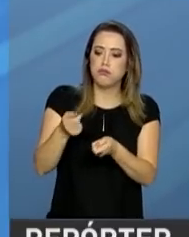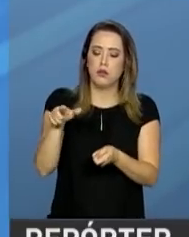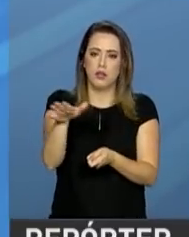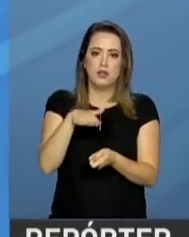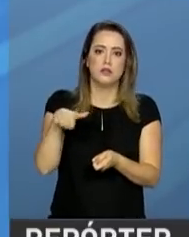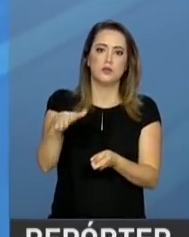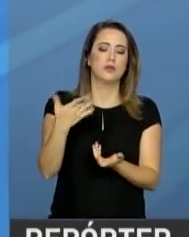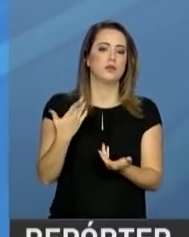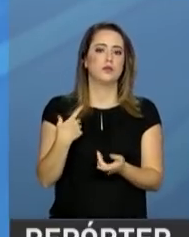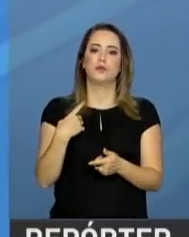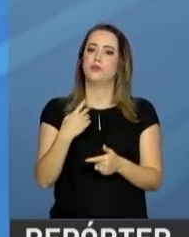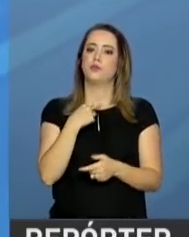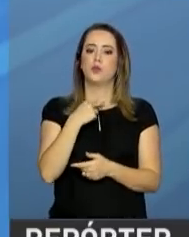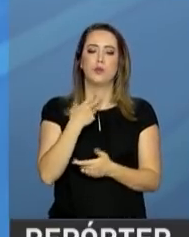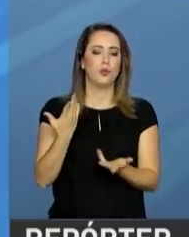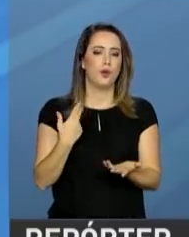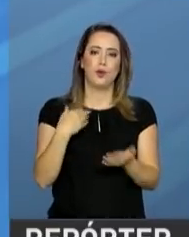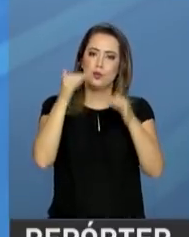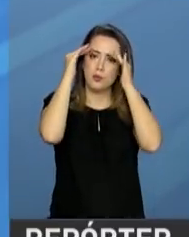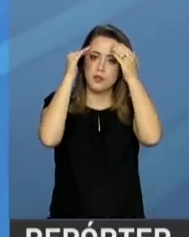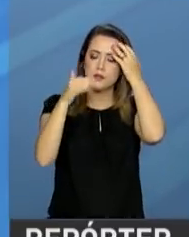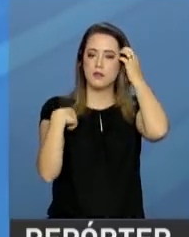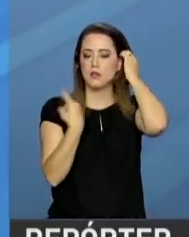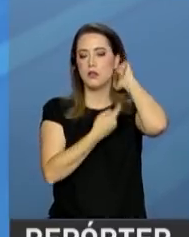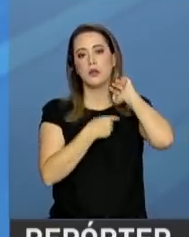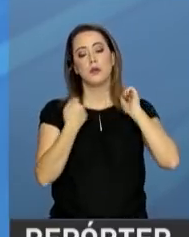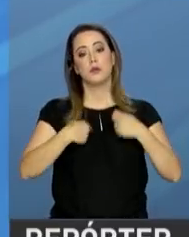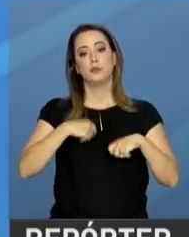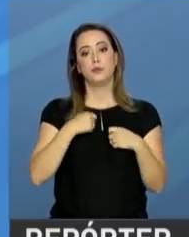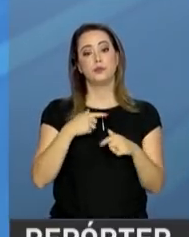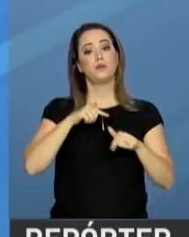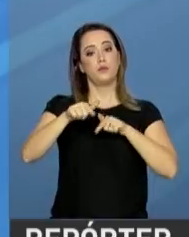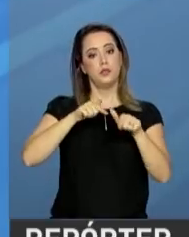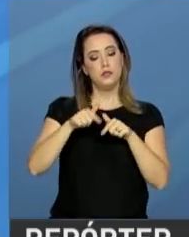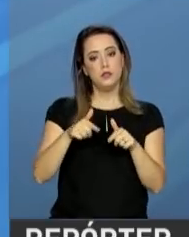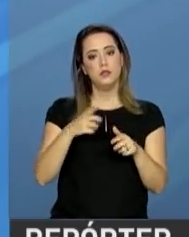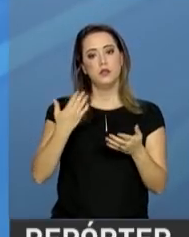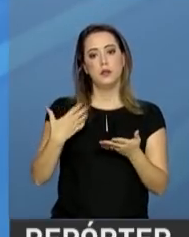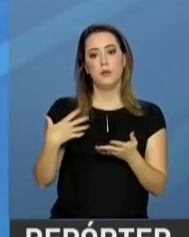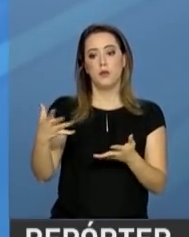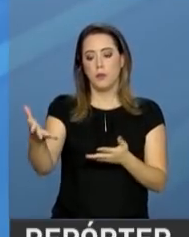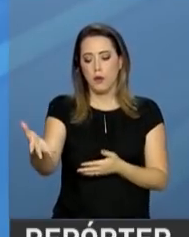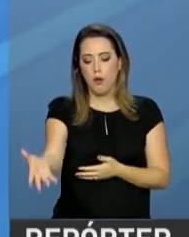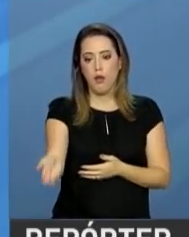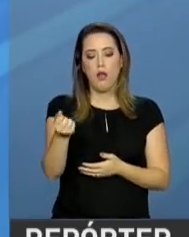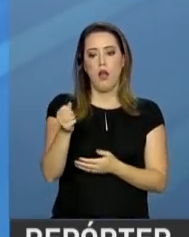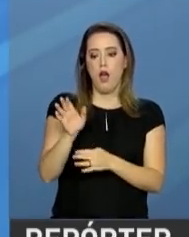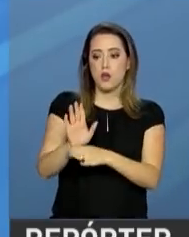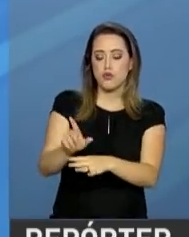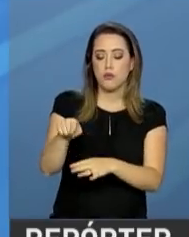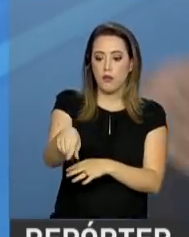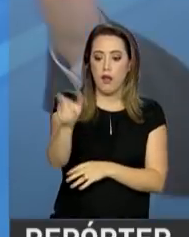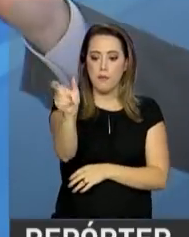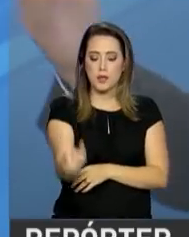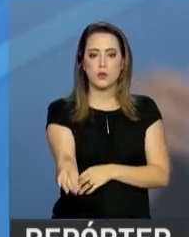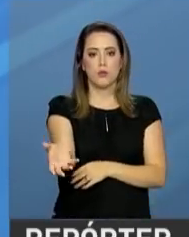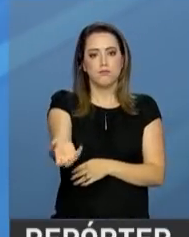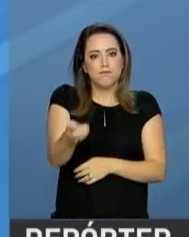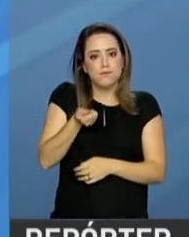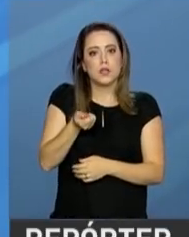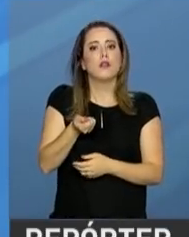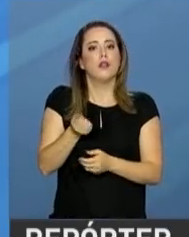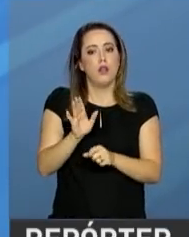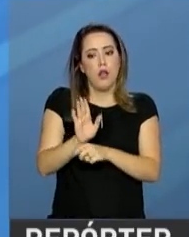acabar presidente quem não aceitava nós temos que ter a capacidade de estender a mão de não deixar